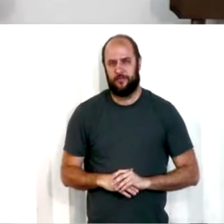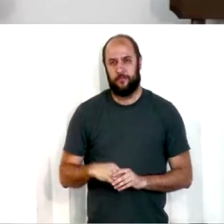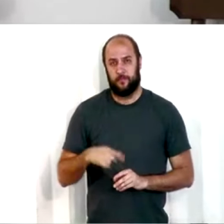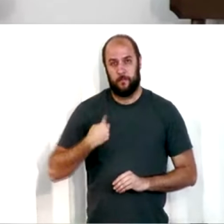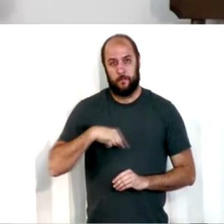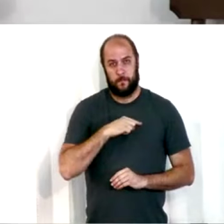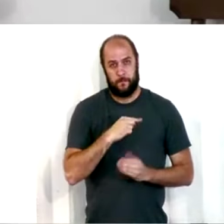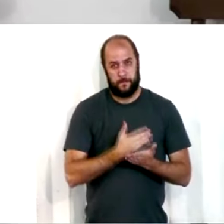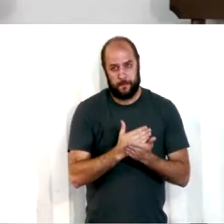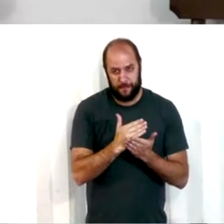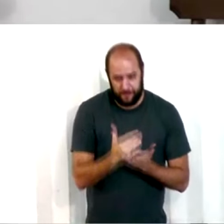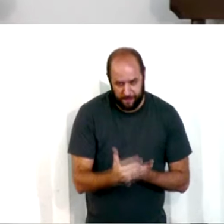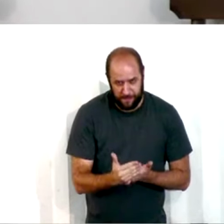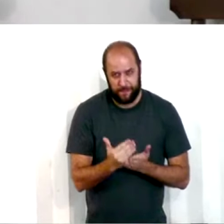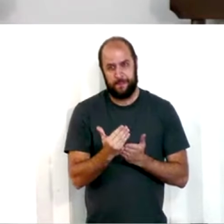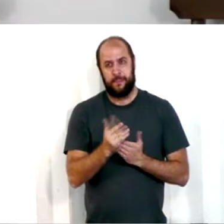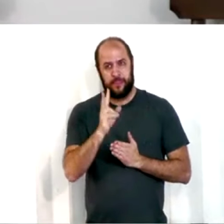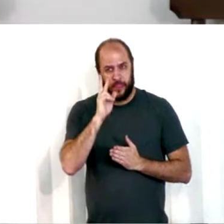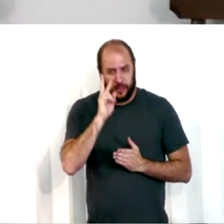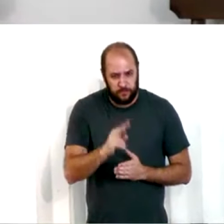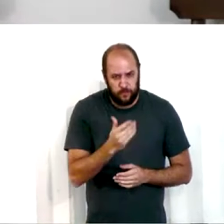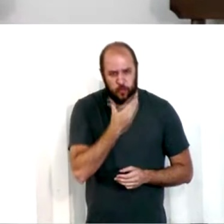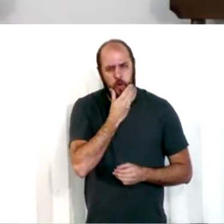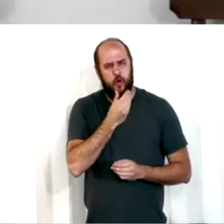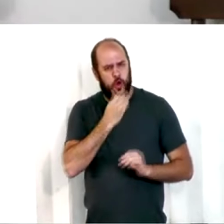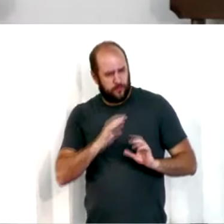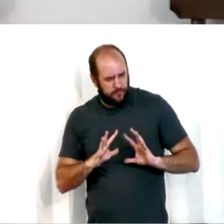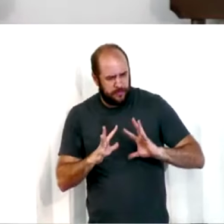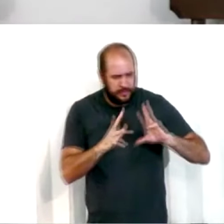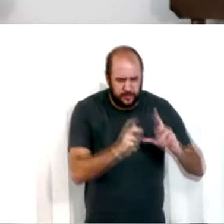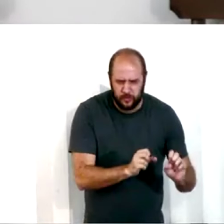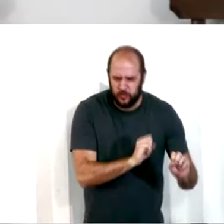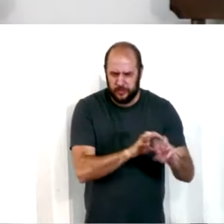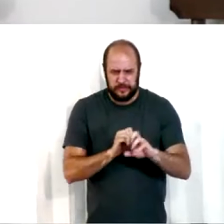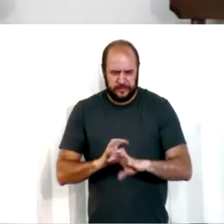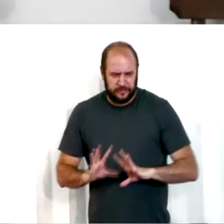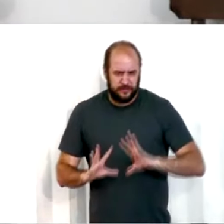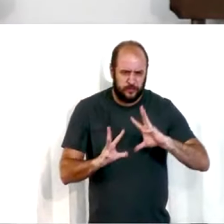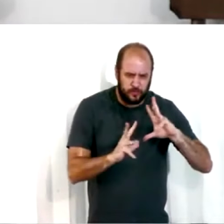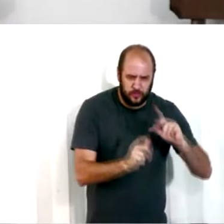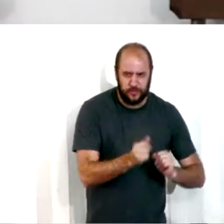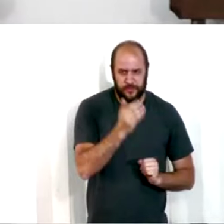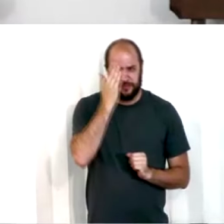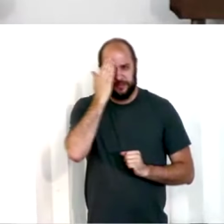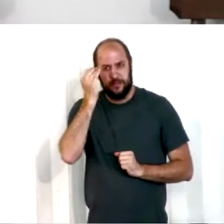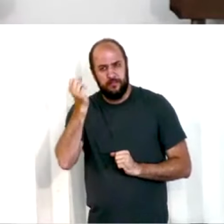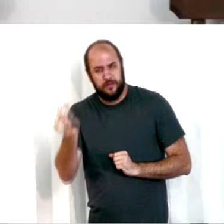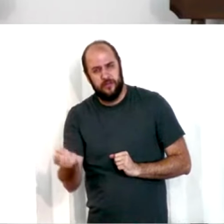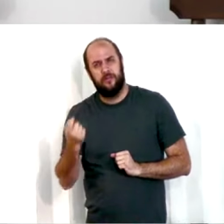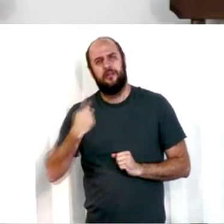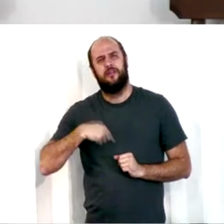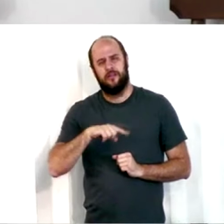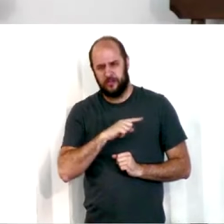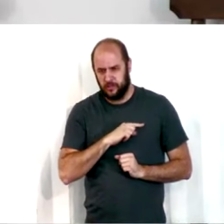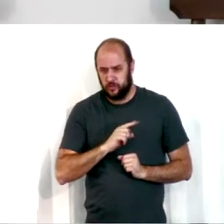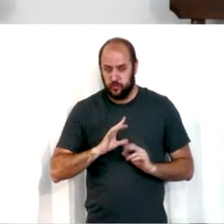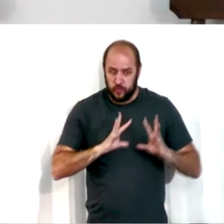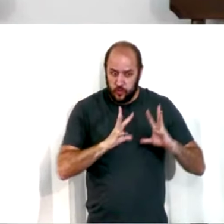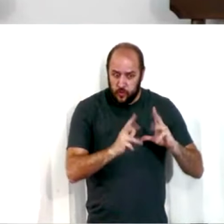anunciamos, advertindo a todo homem e ensinando a todo homem em toda a sabedoria, a fim de que apresentemos todo